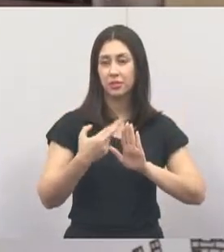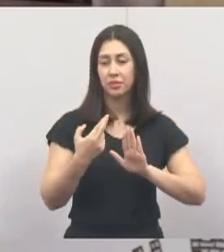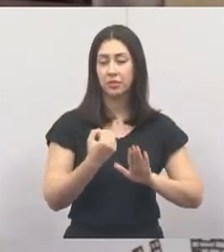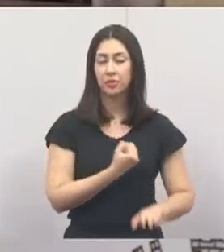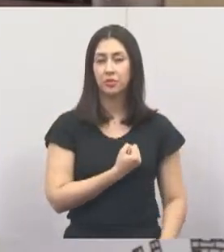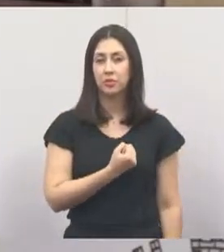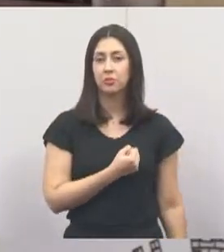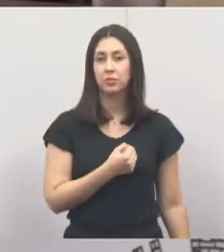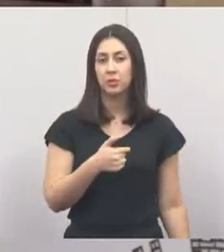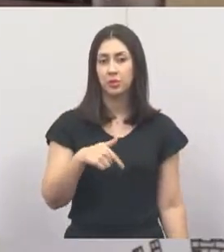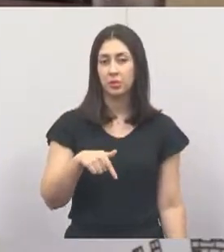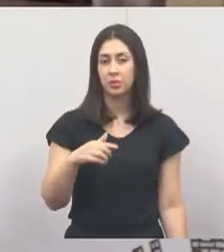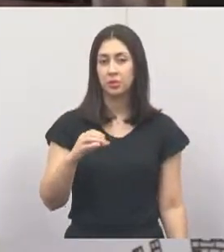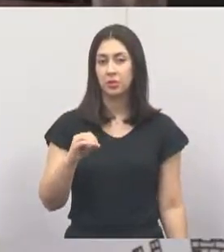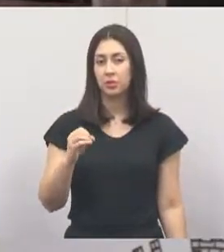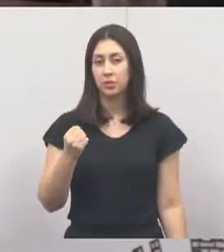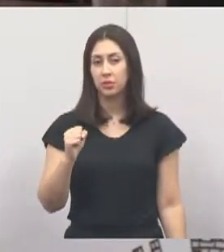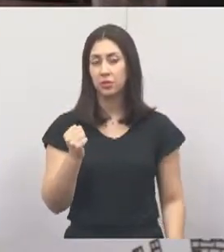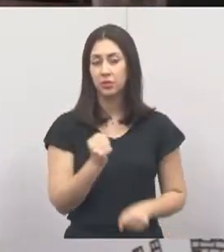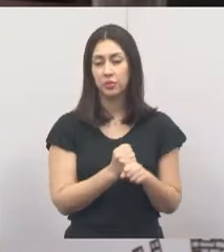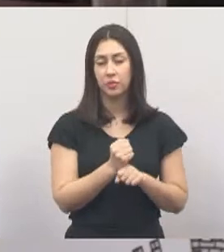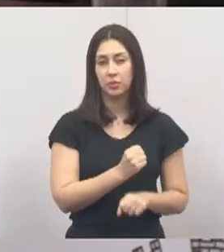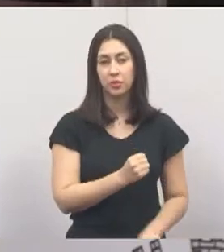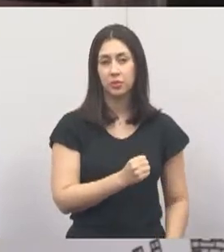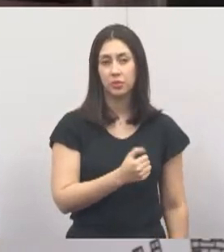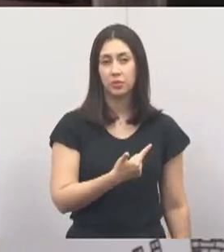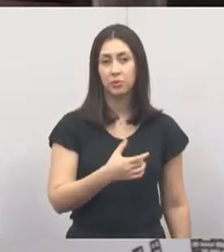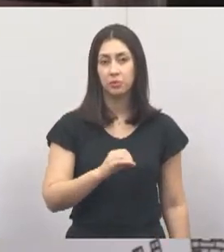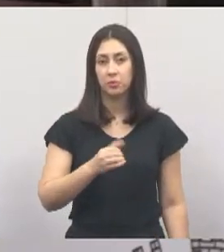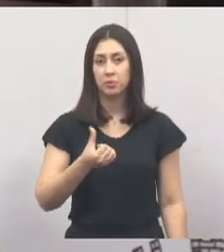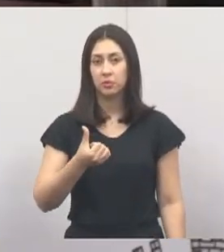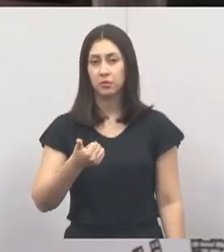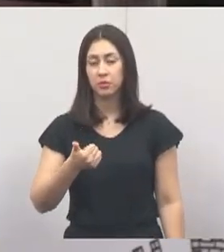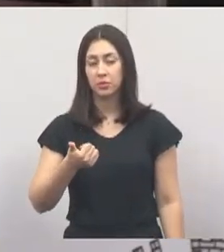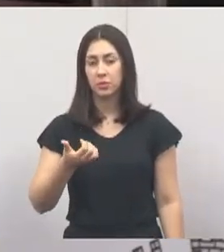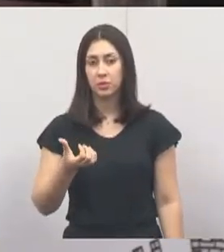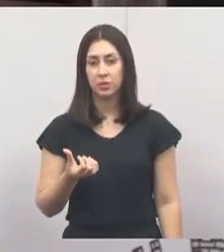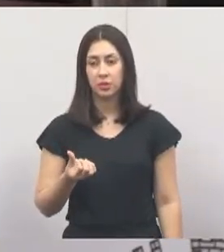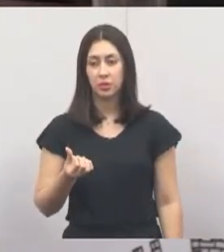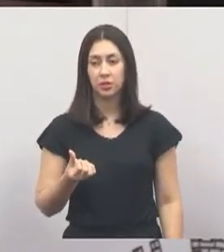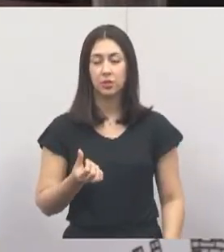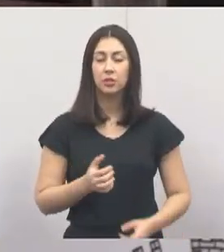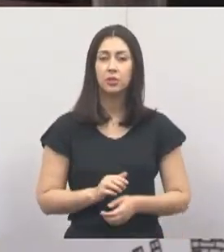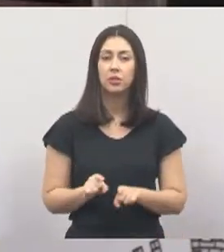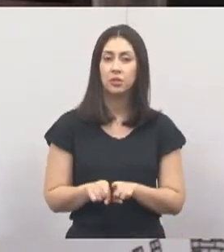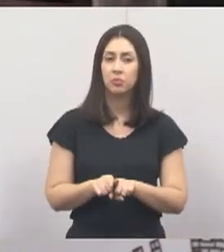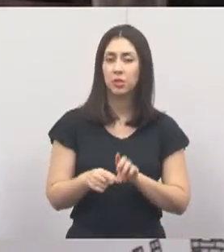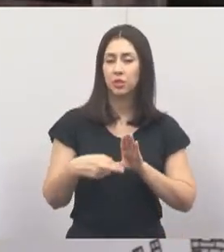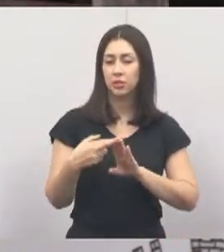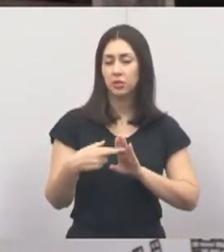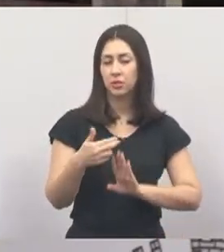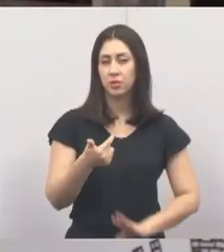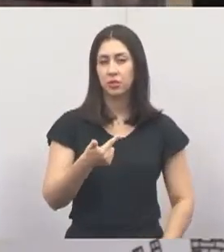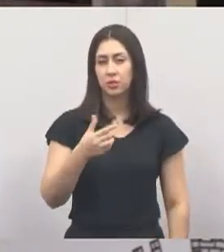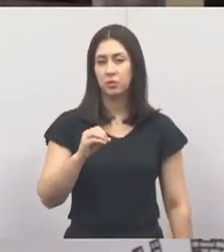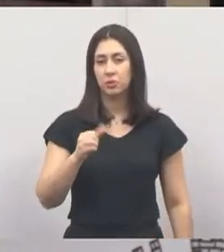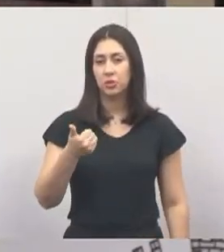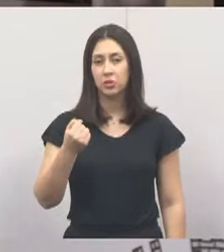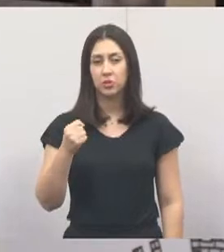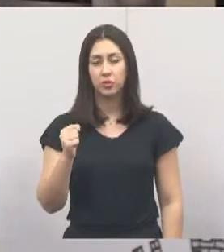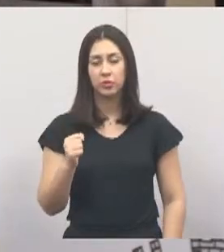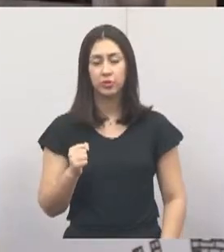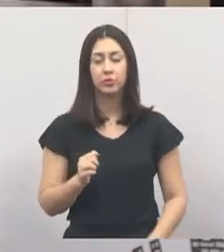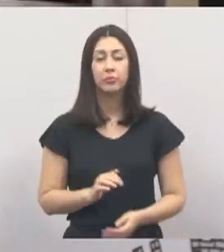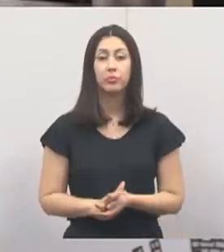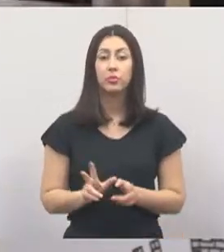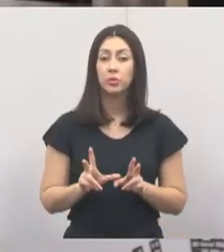números 708 de 2016 e 724 de 2018. Câmara Municipal de